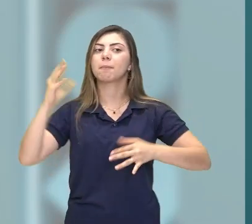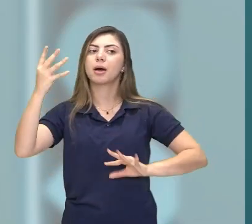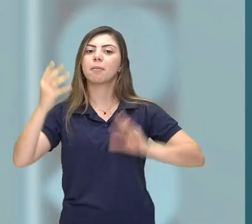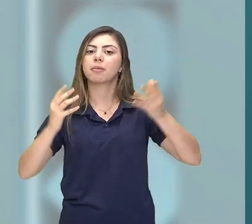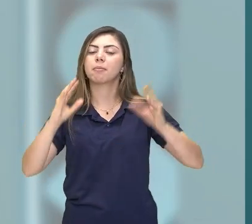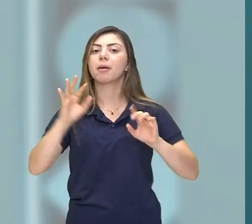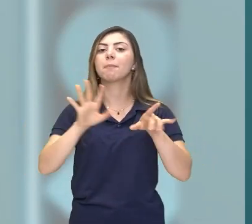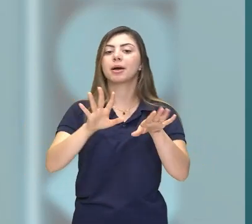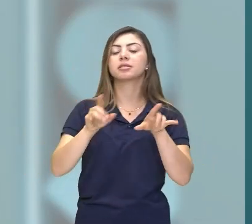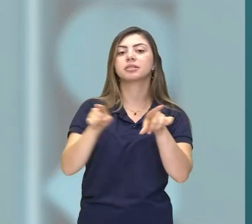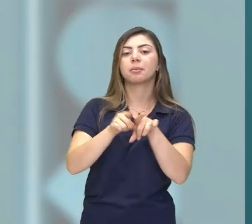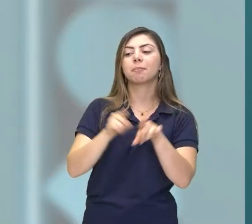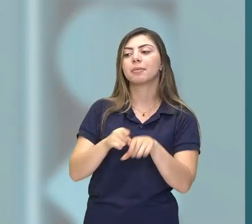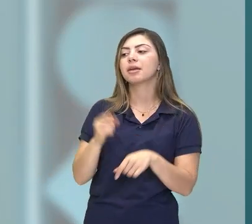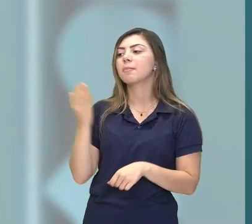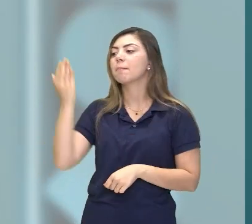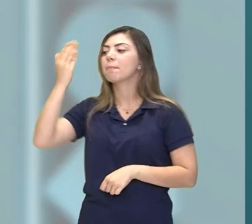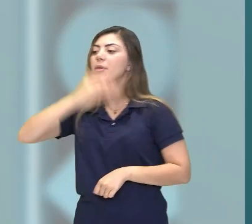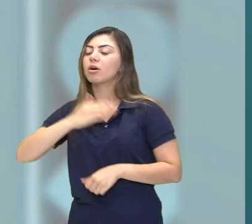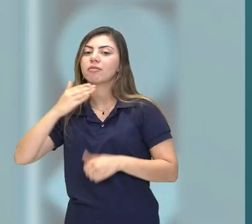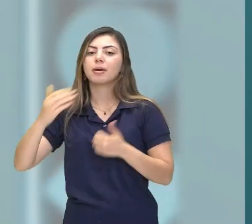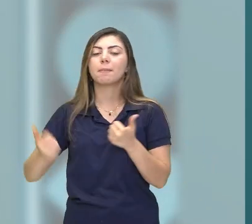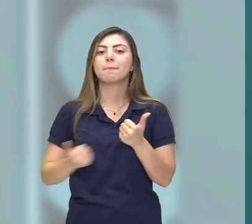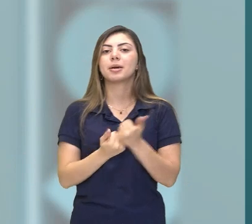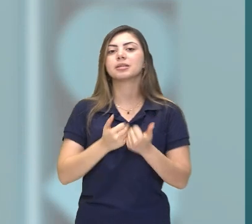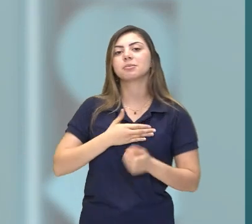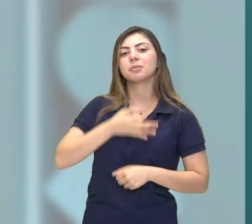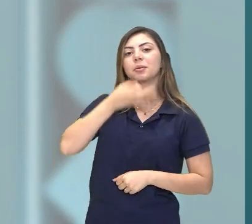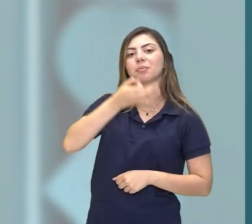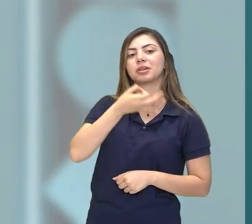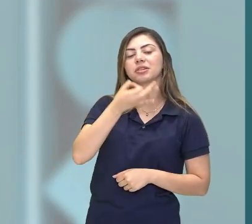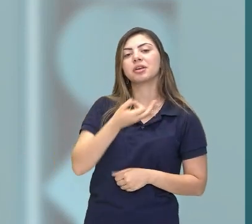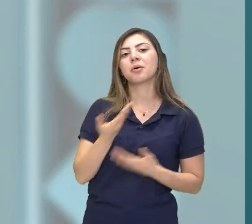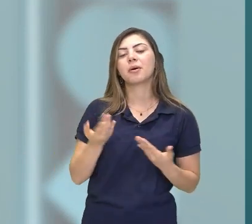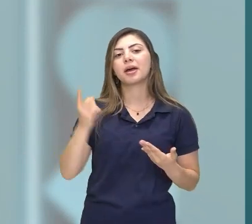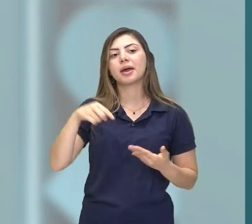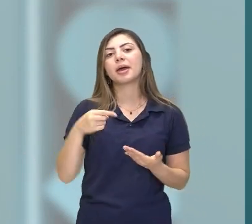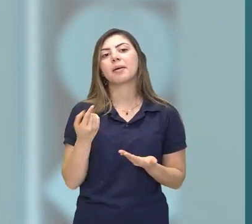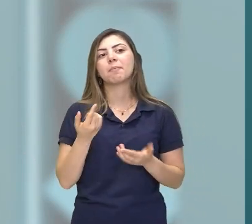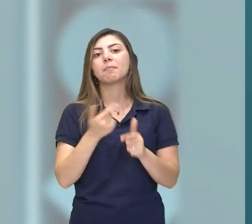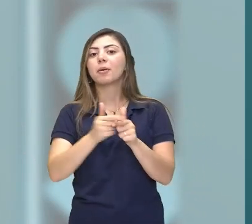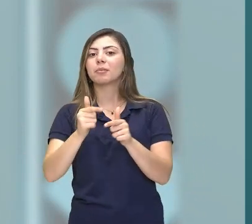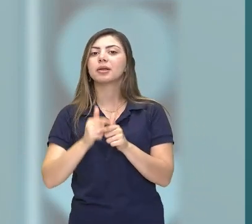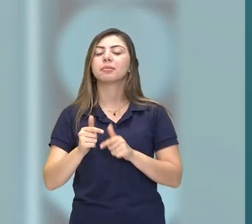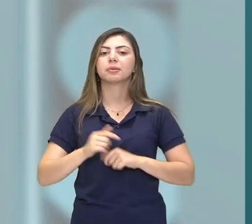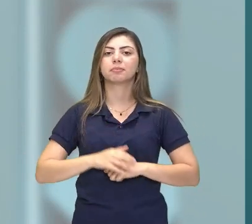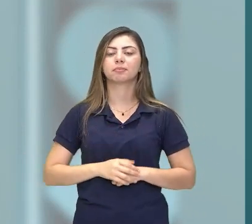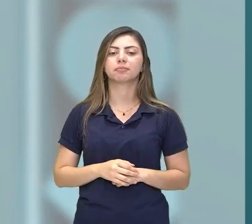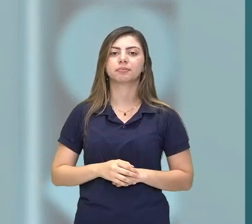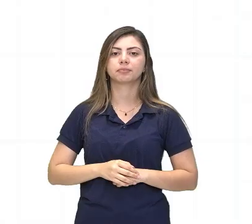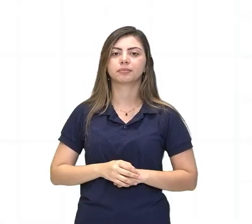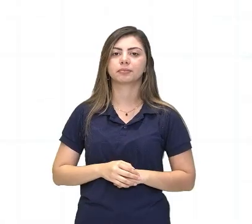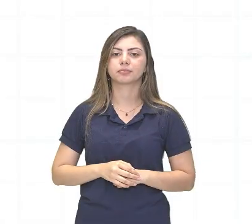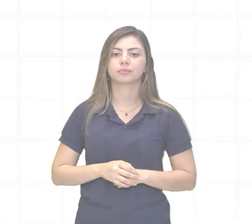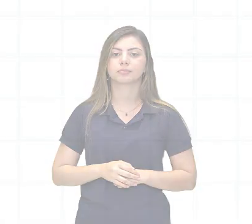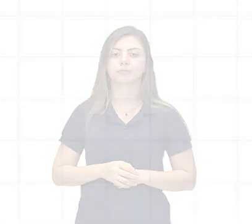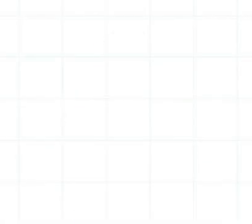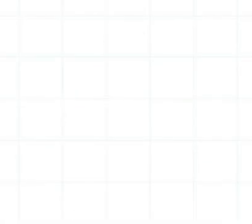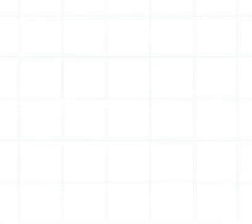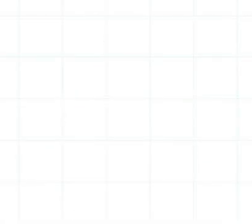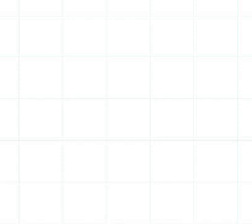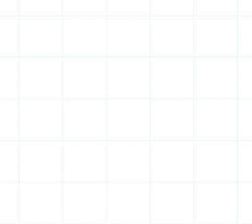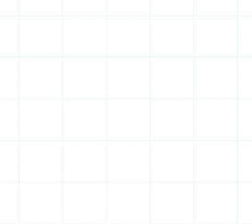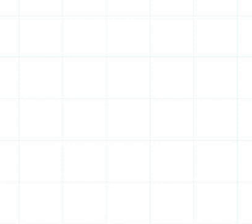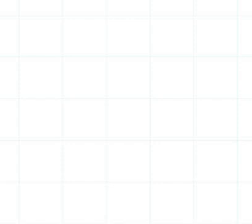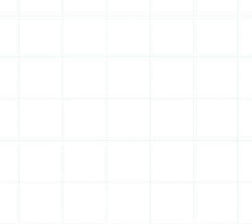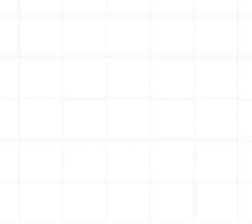e colhemos evidências para mostrar que isso é um problema que tem afetado. Continuando o nosso texto, só mais um pouquinho aqui para a gente